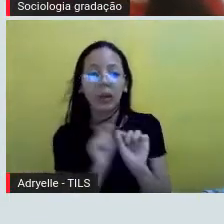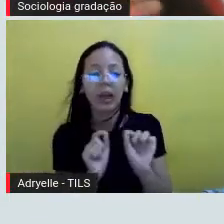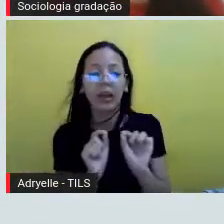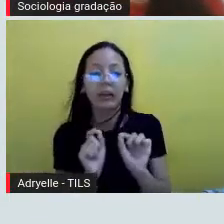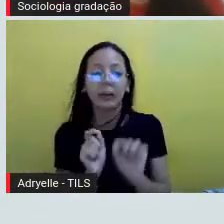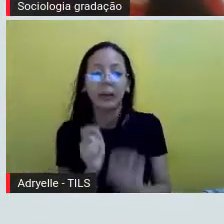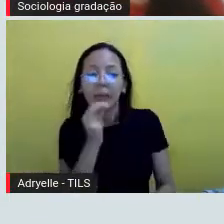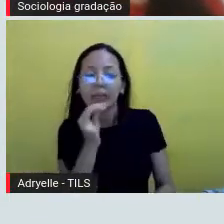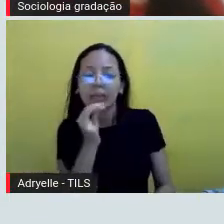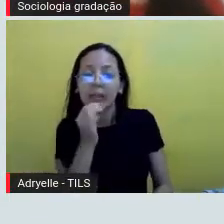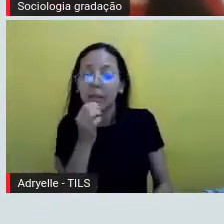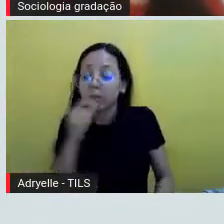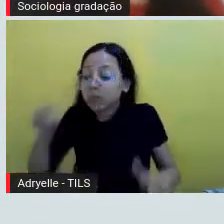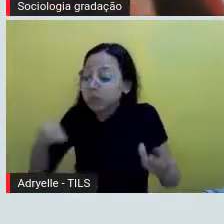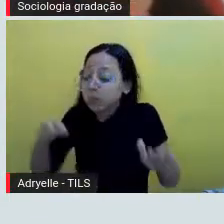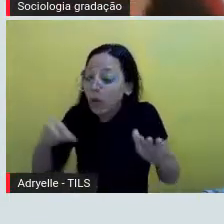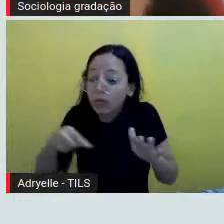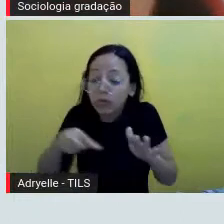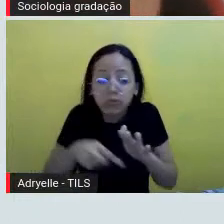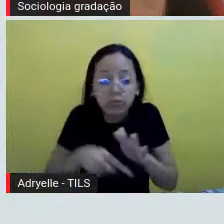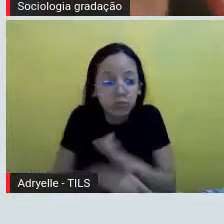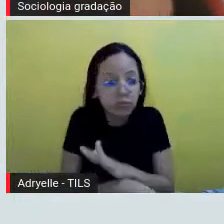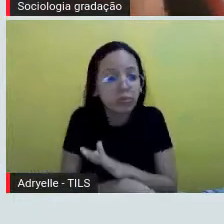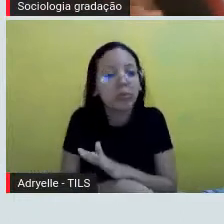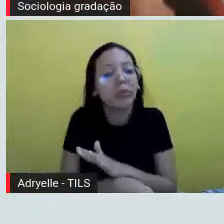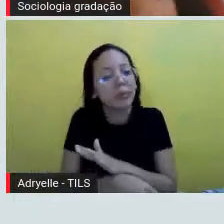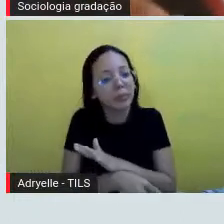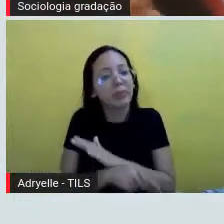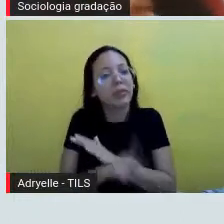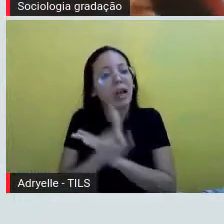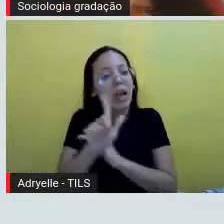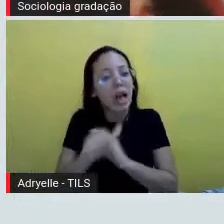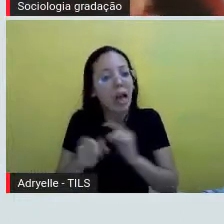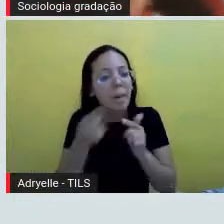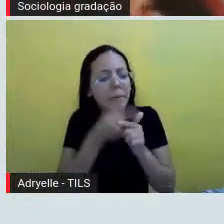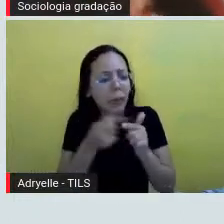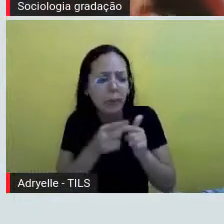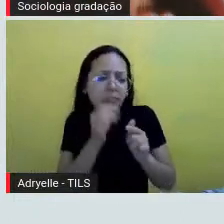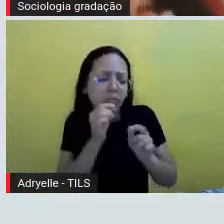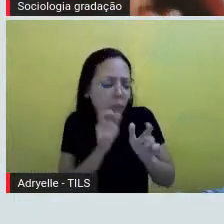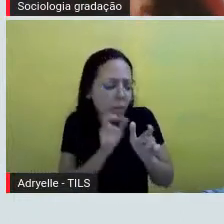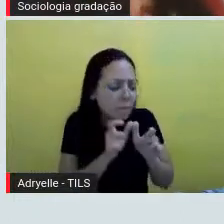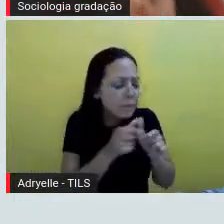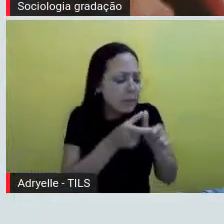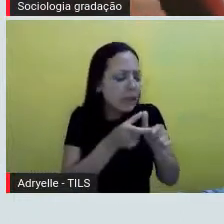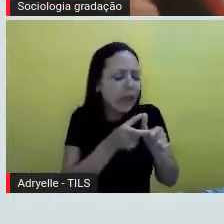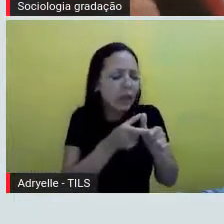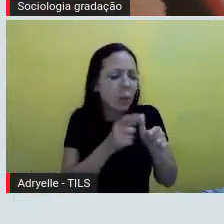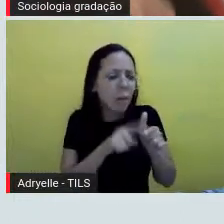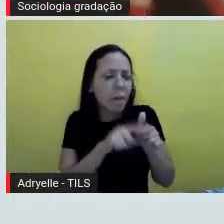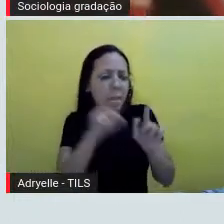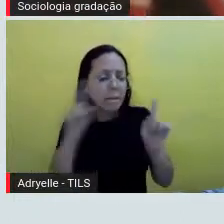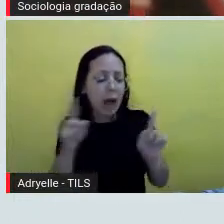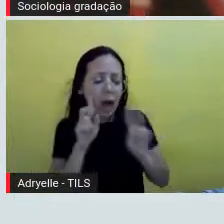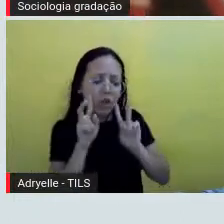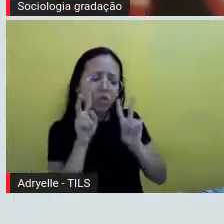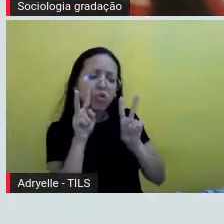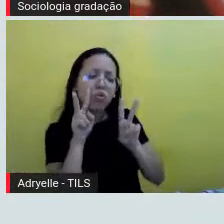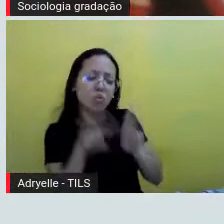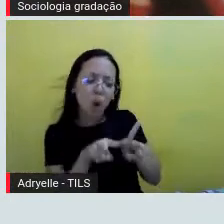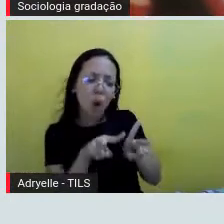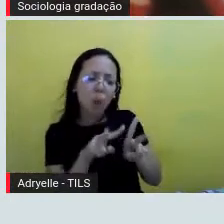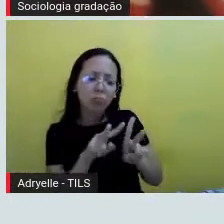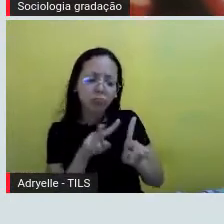gente está vendo. É um problema pequeno, mas a gente vai dizer, não, vamos olhar